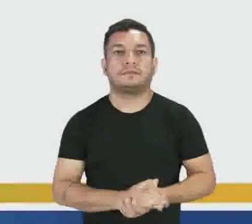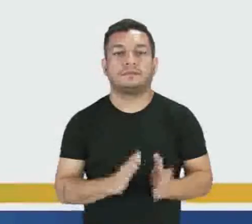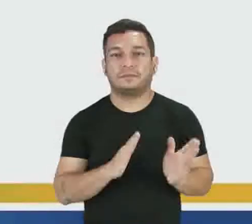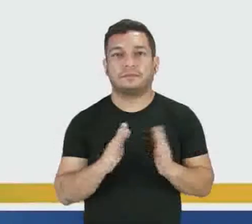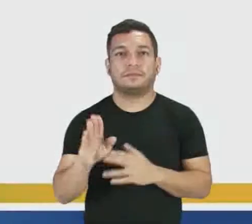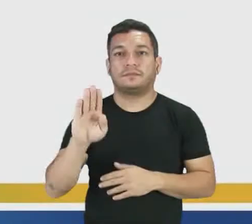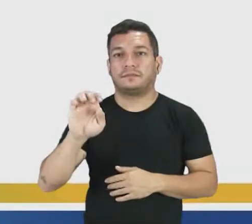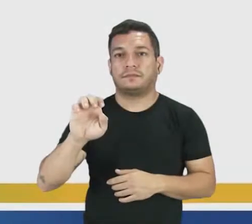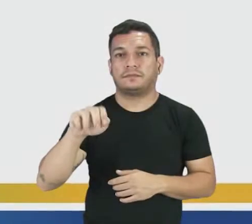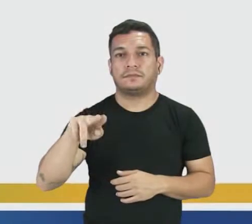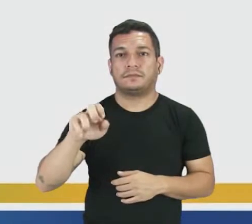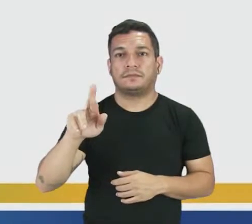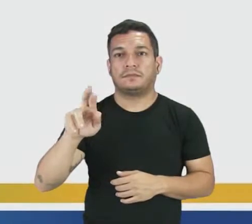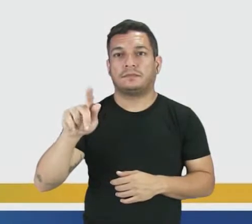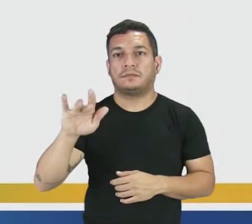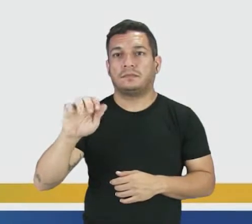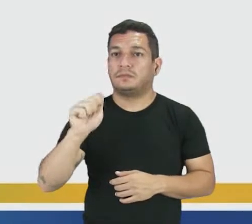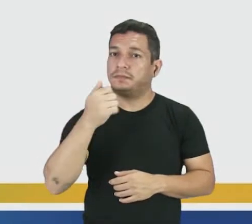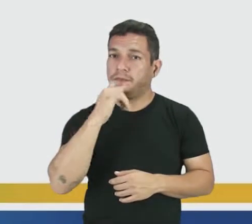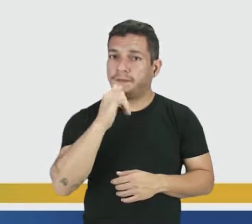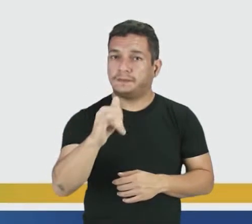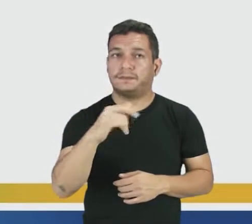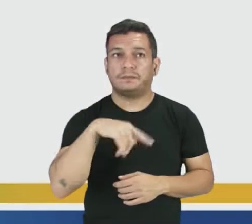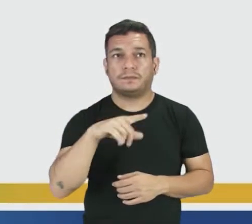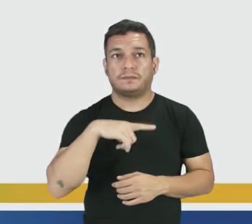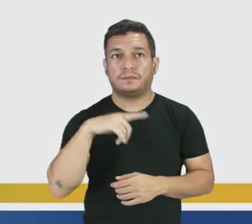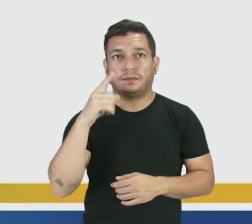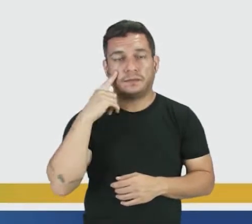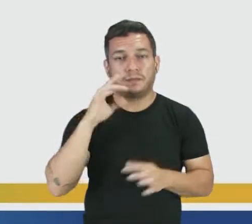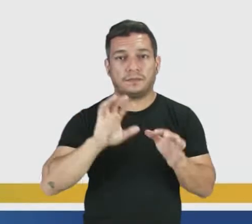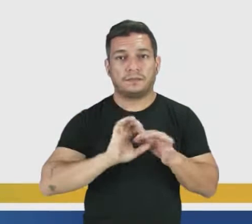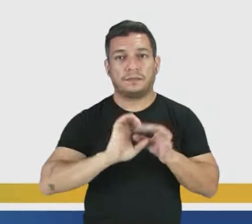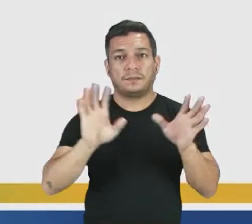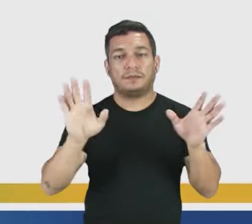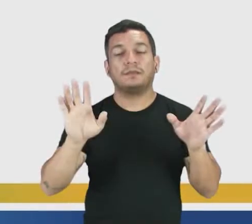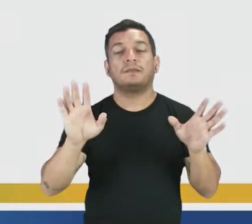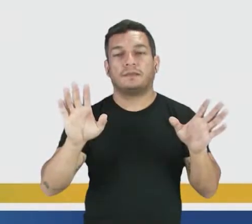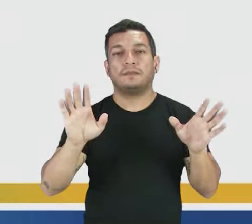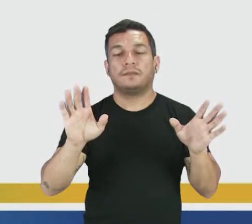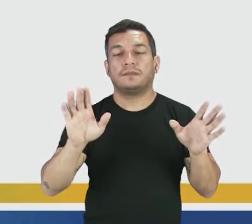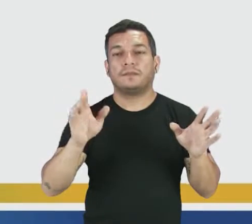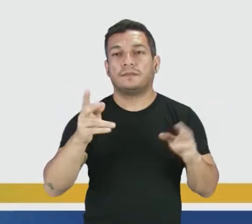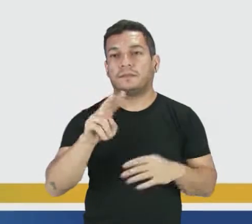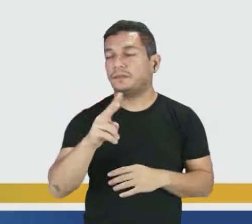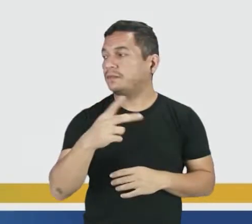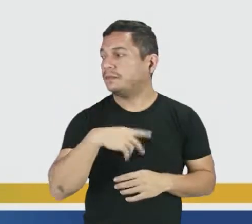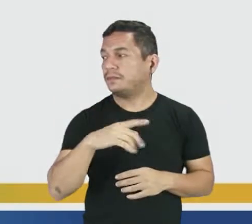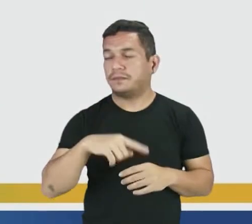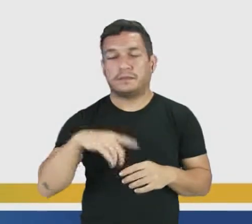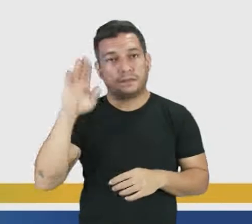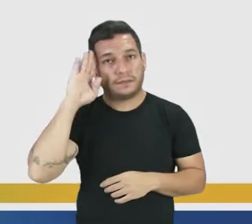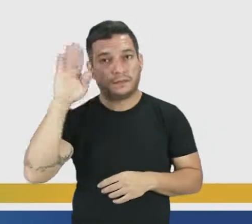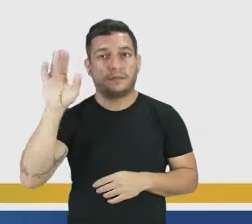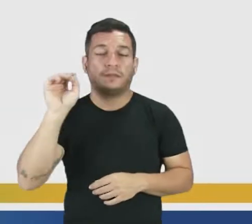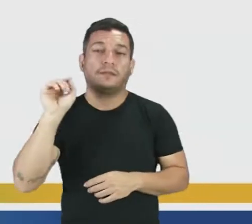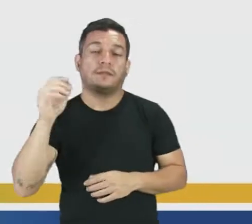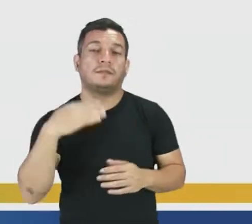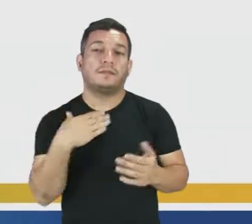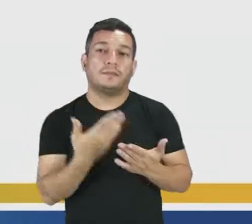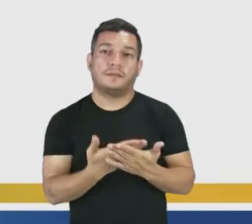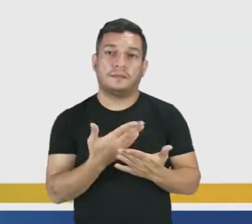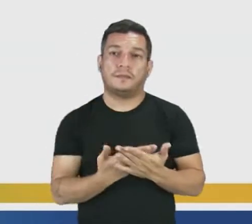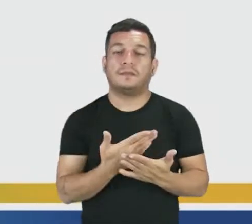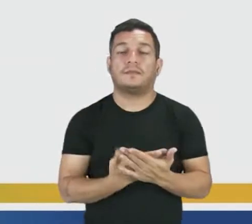Seguindo. Em ambas você verifica que tem liberação de energia. E esse é o ponto principal, tanto para